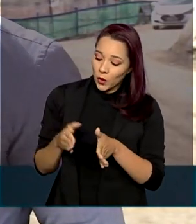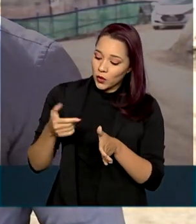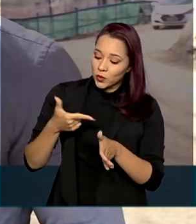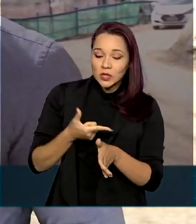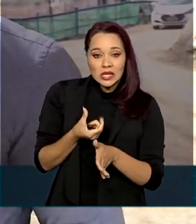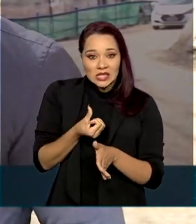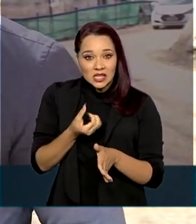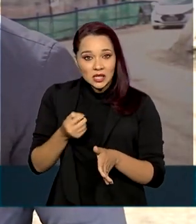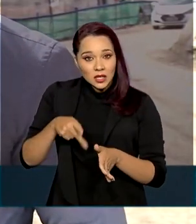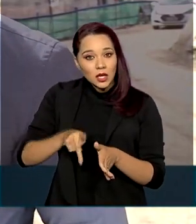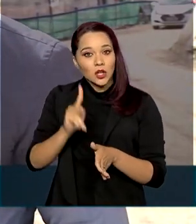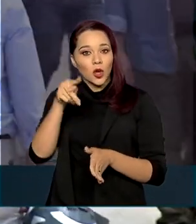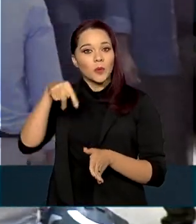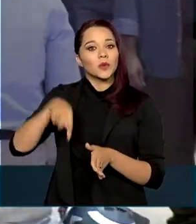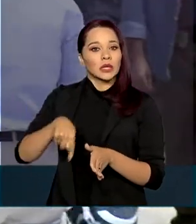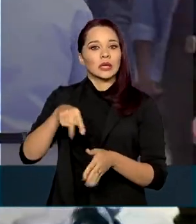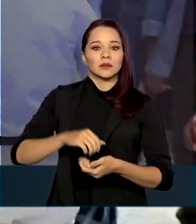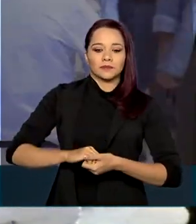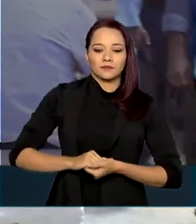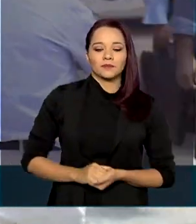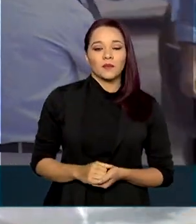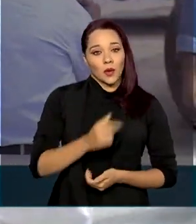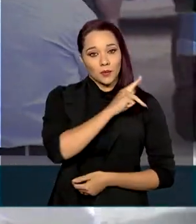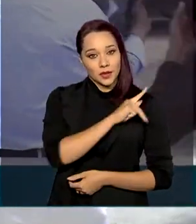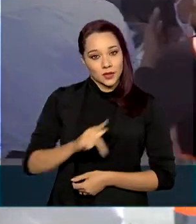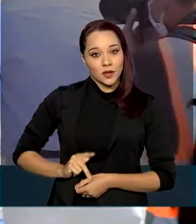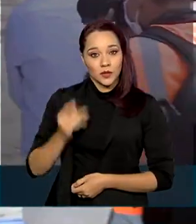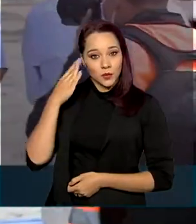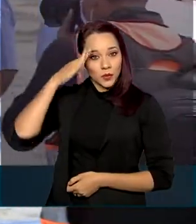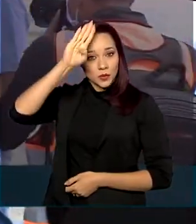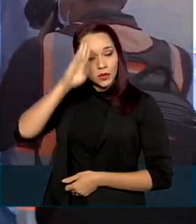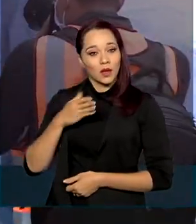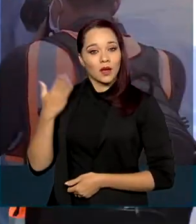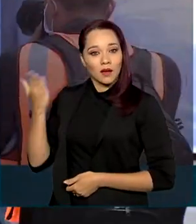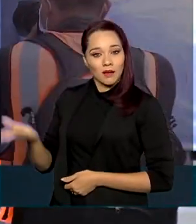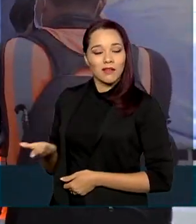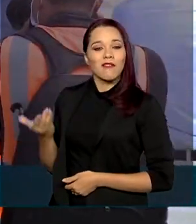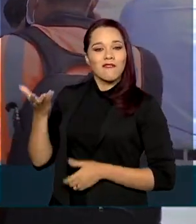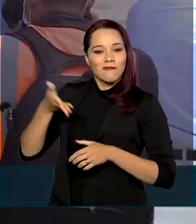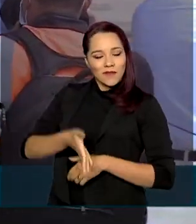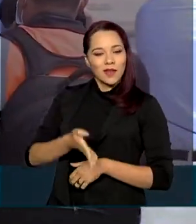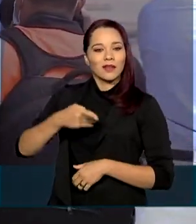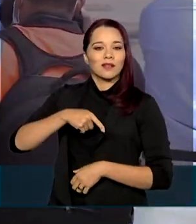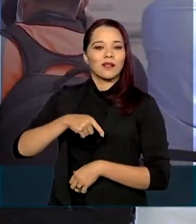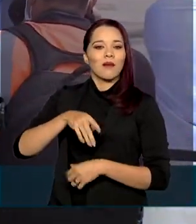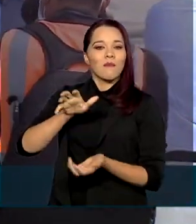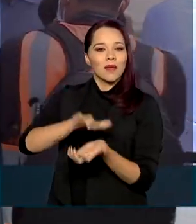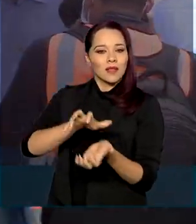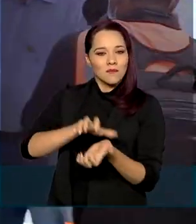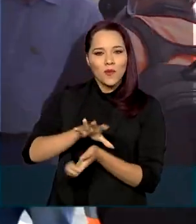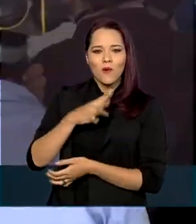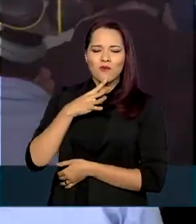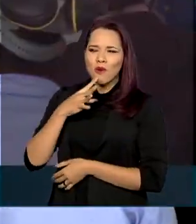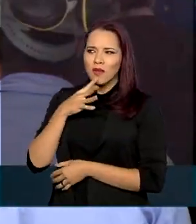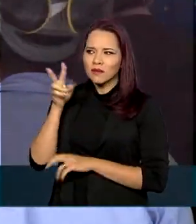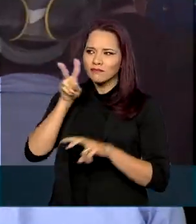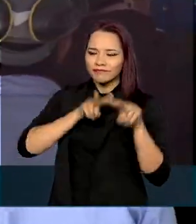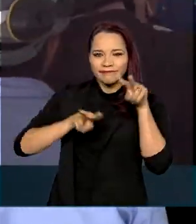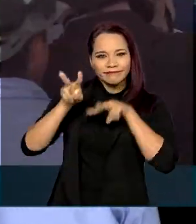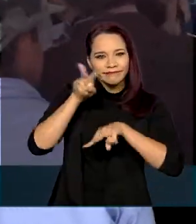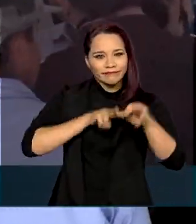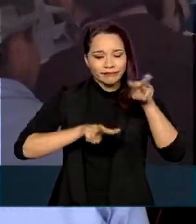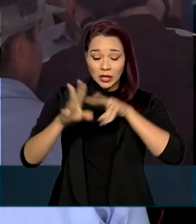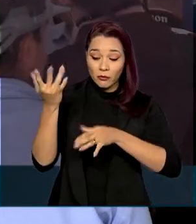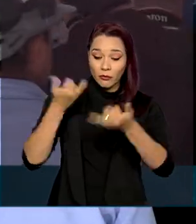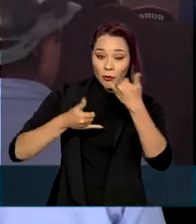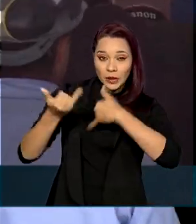quilômetros daqui. O presidente Jair Bolsonaro veio ao sertão pernambucano conhecer a construção. Recebeu